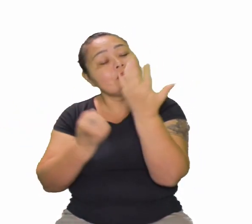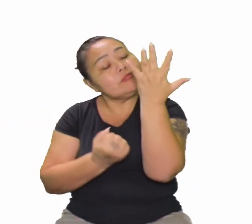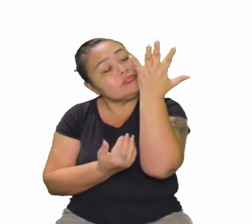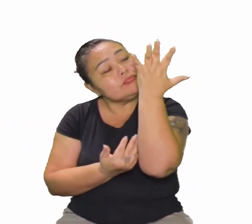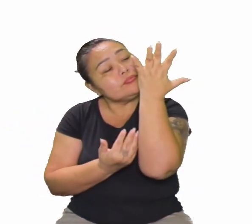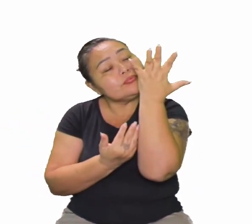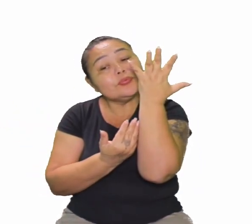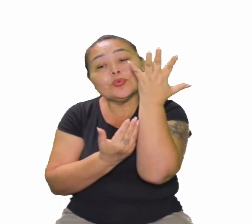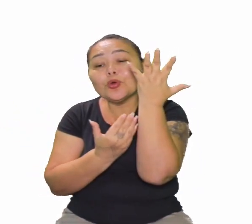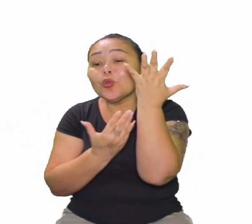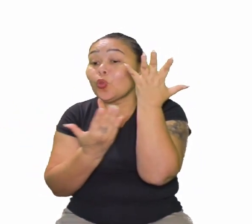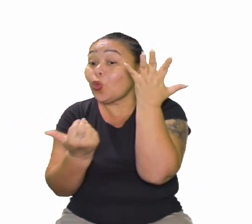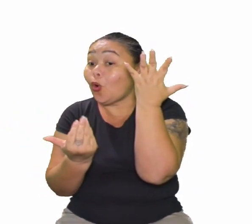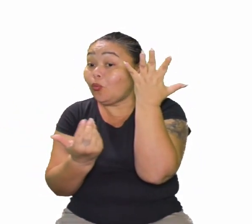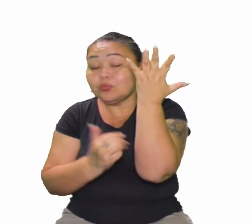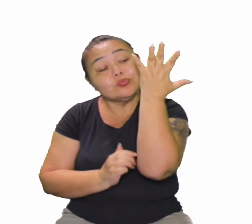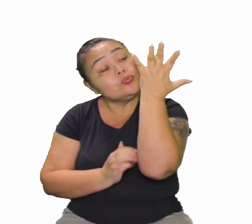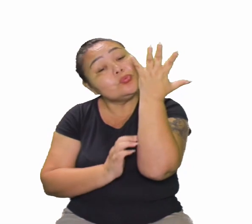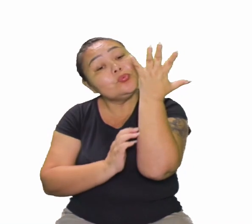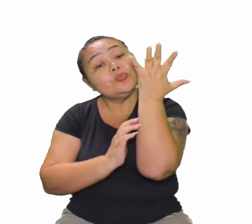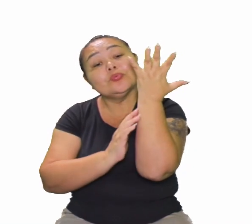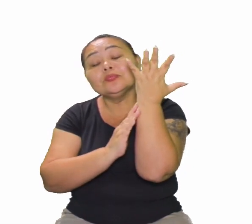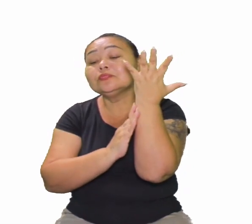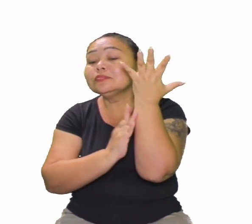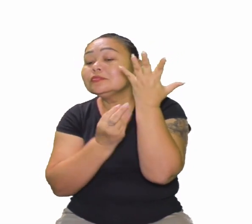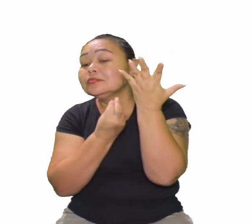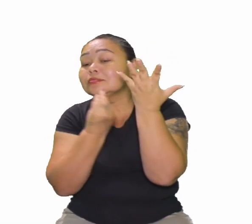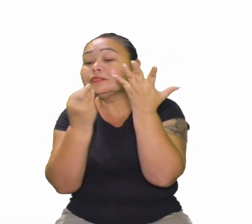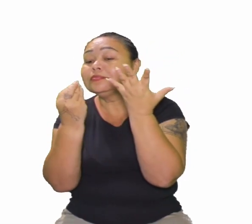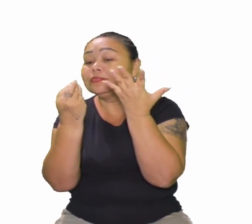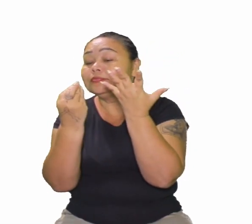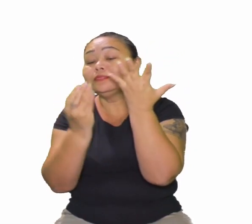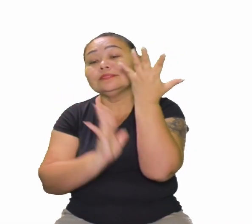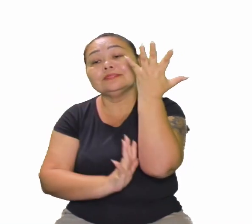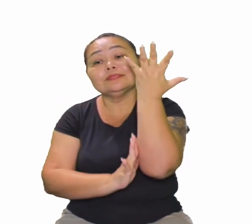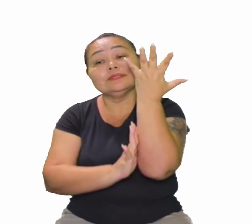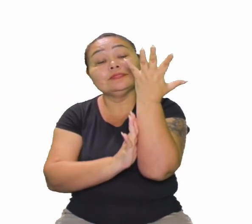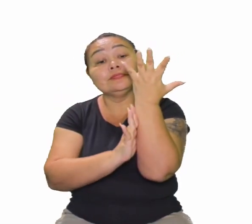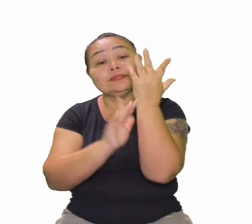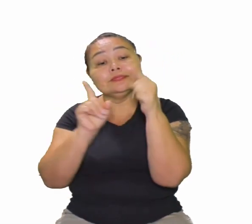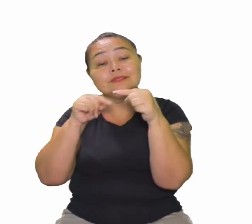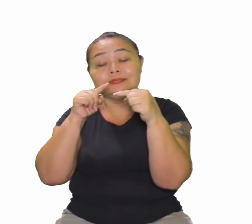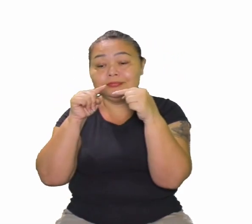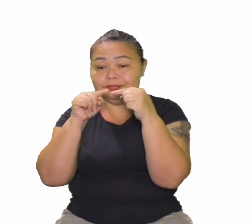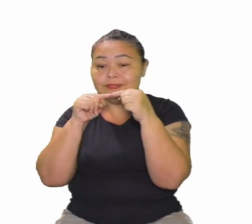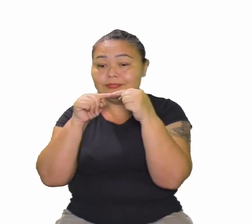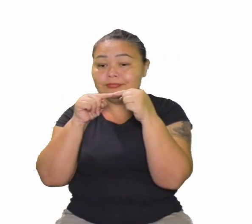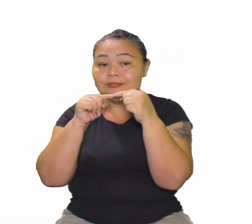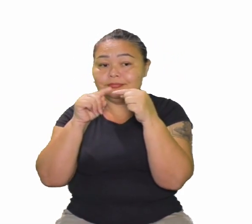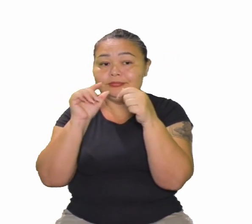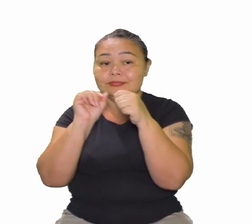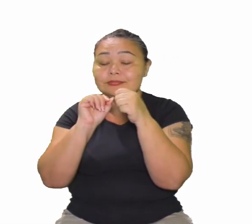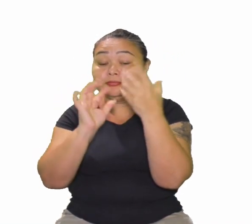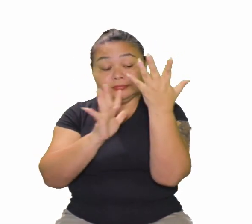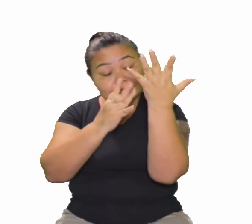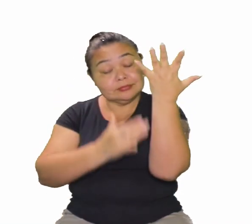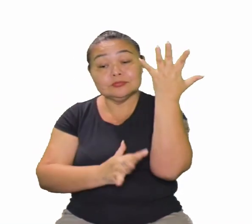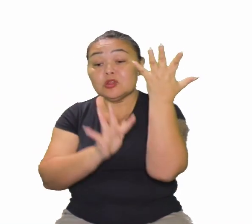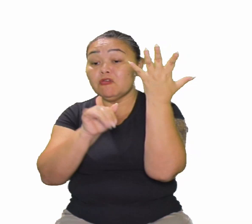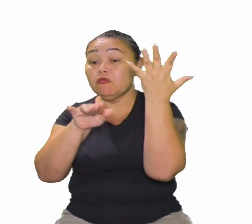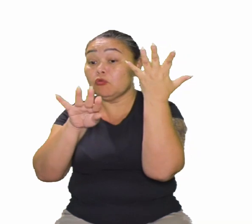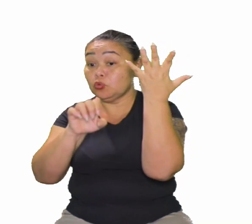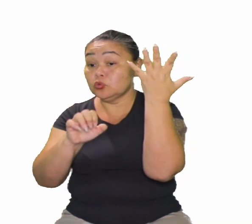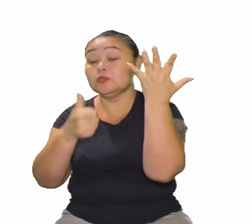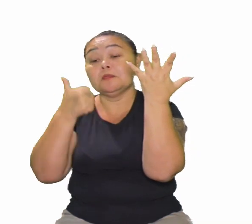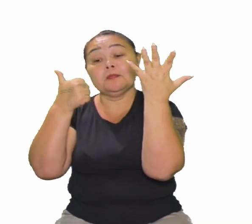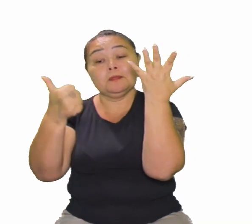possibilitar essa condução, né? Para uma melhor conformação desse caule, visando a formação de um fuste de boa qualidade. E